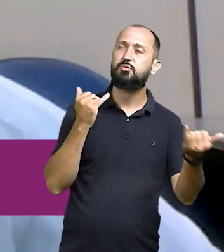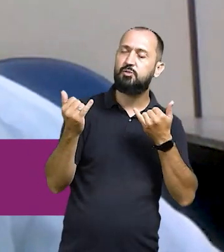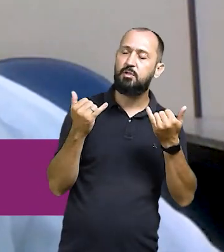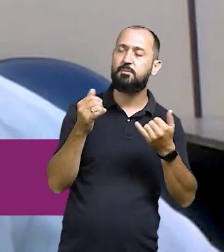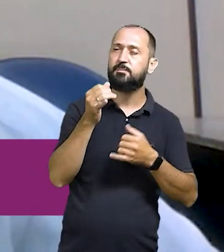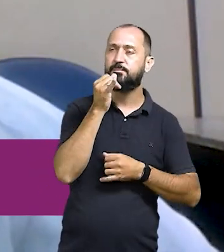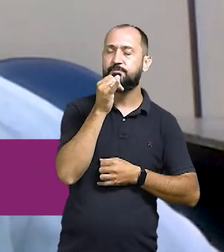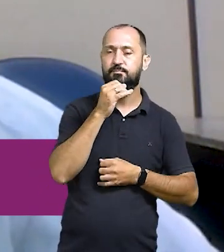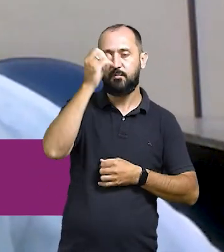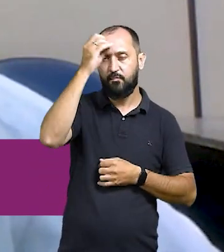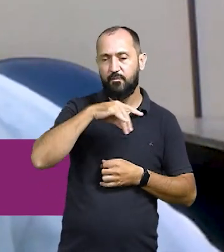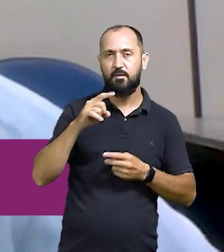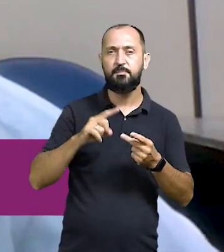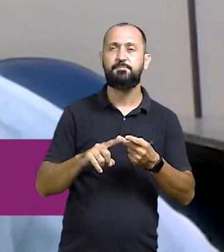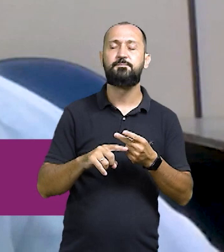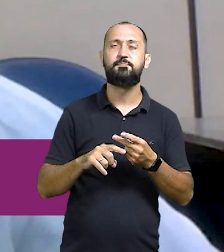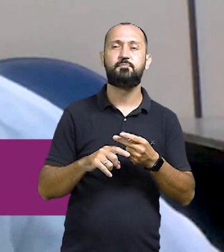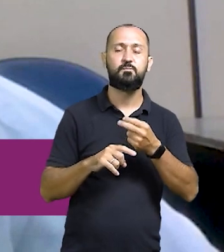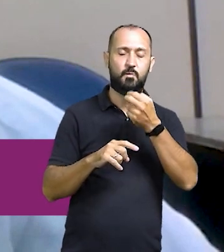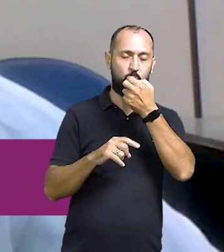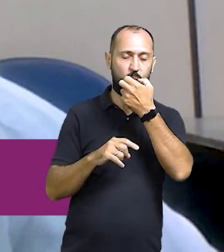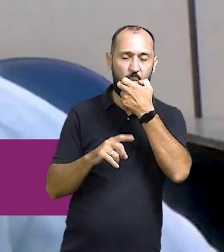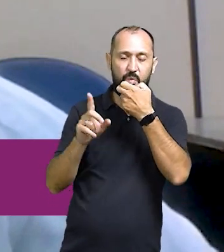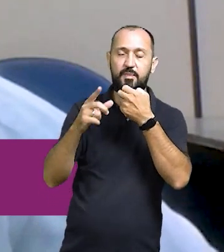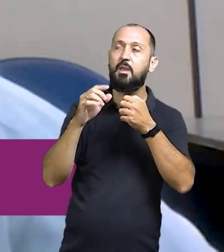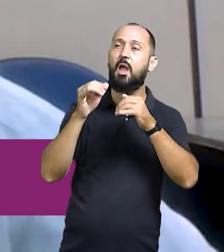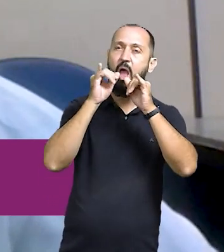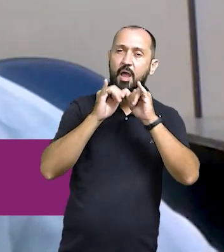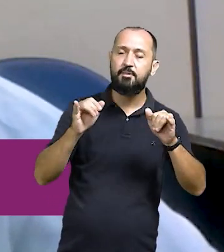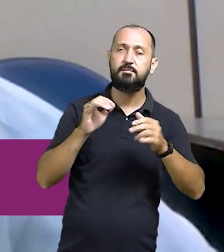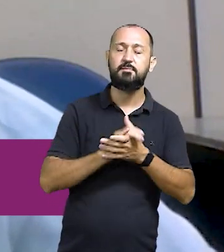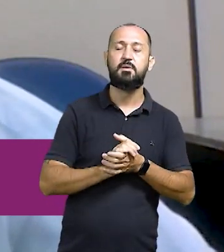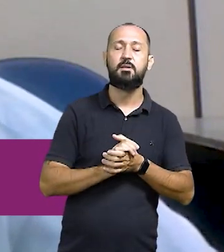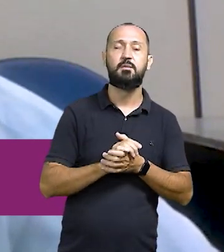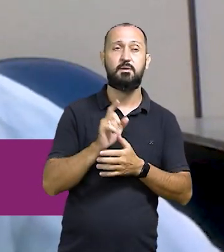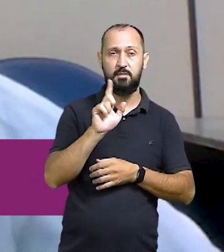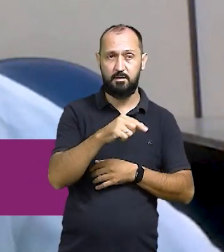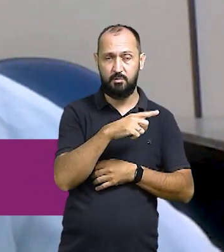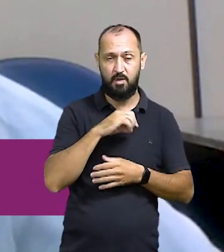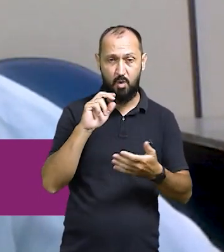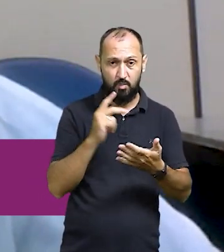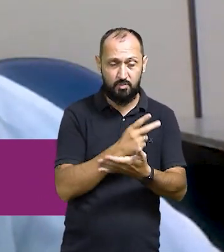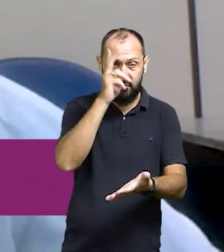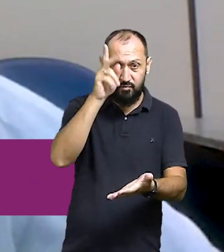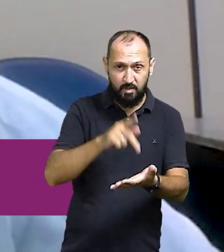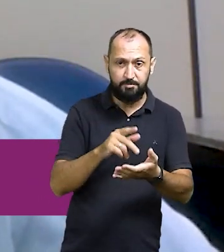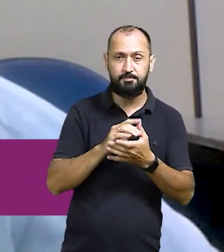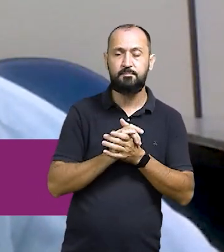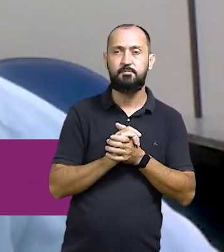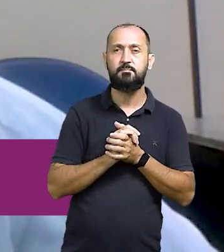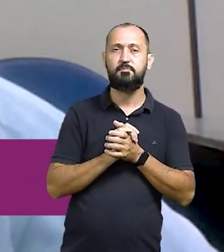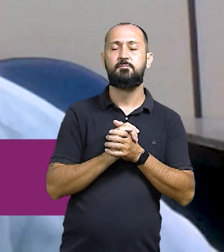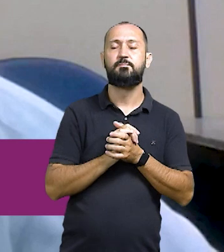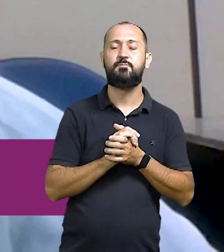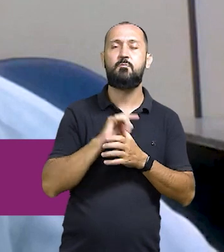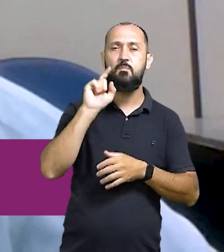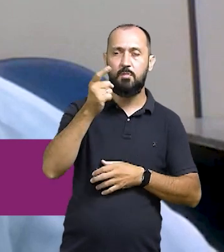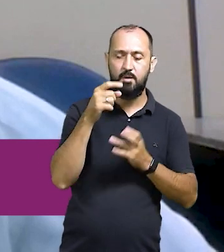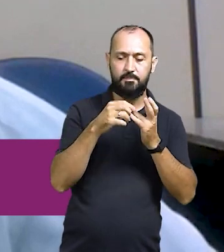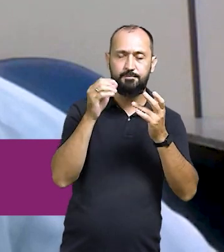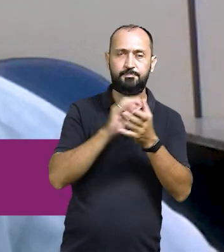papel na sociedade, por que ainda falar sobre isso é tão importante? Muitas pessoas nas ruas, ou quando a gente vai